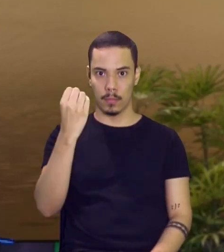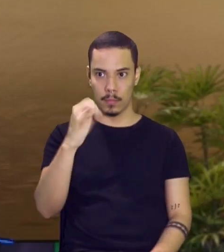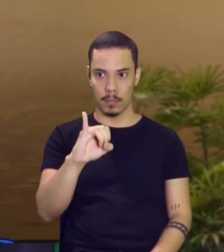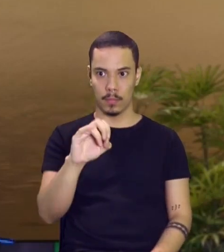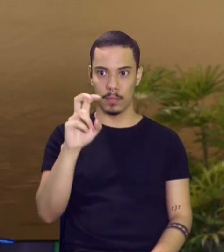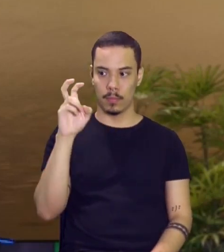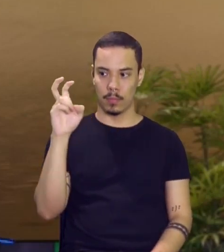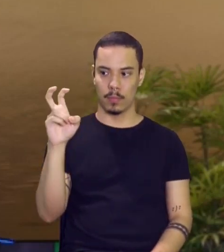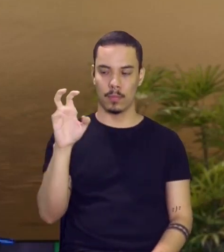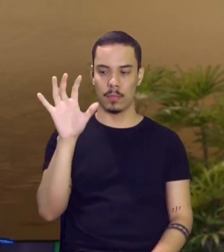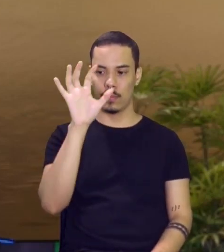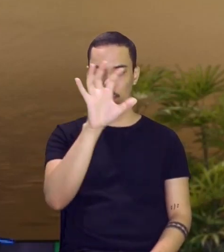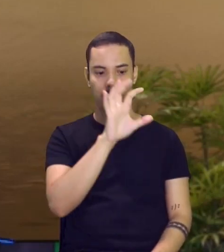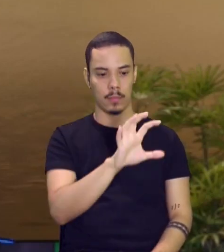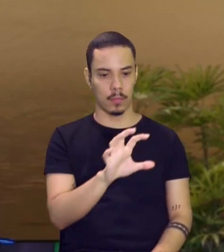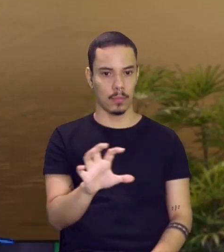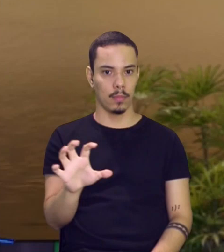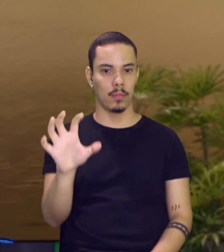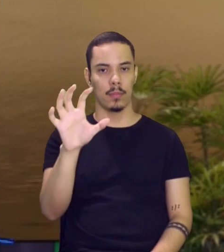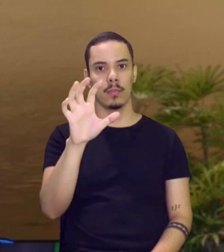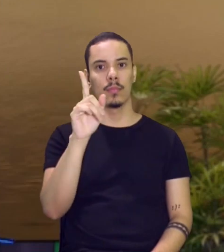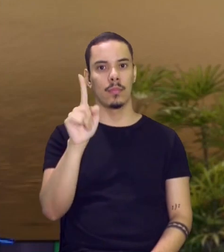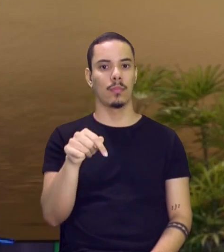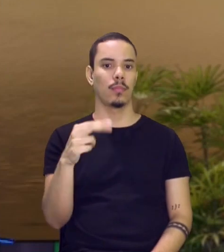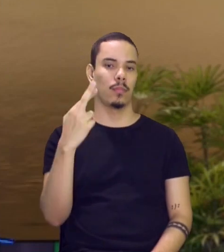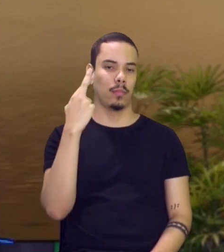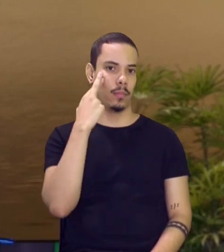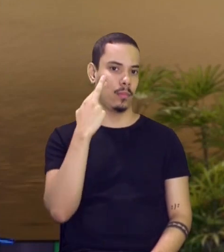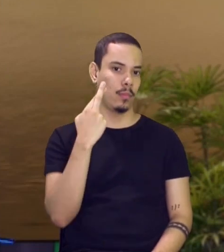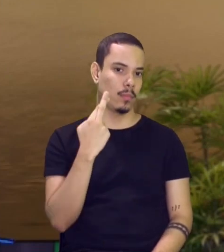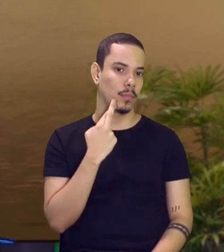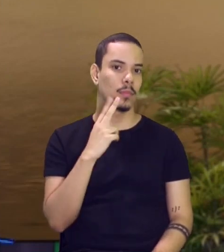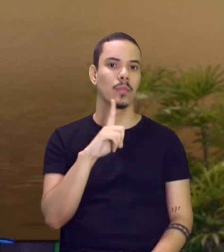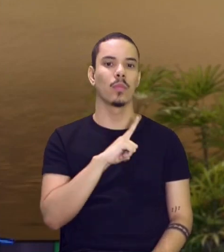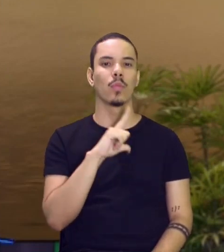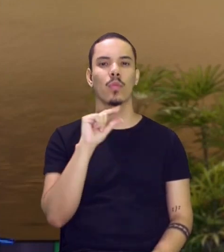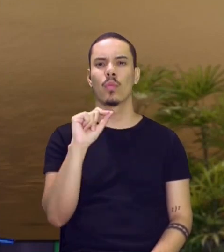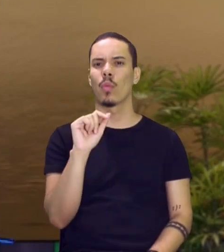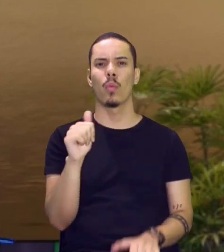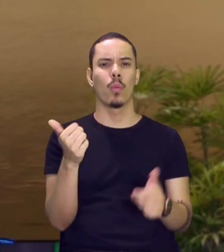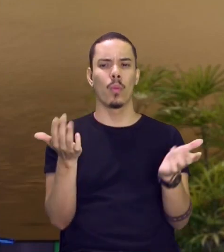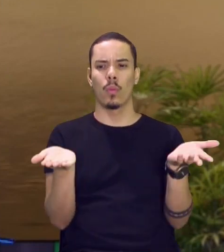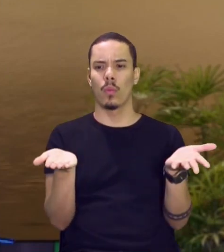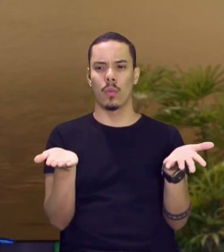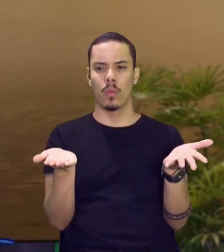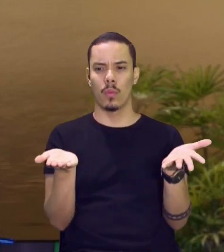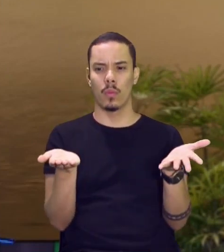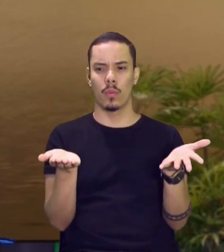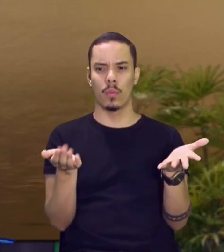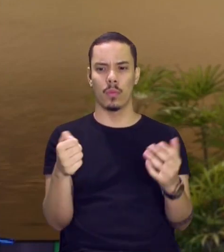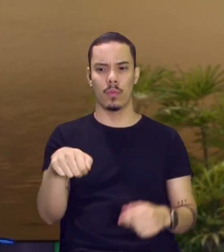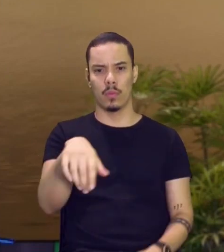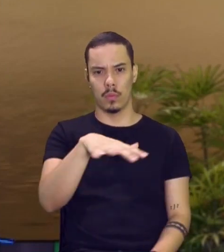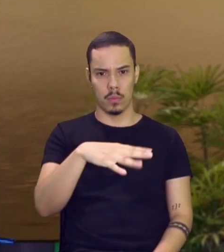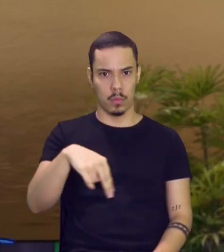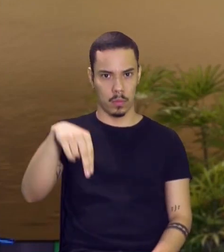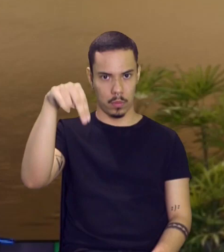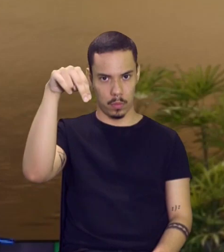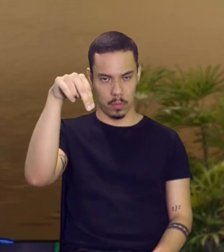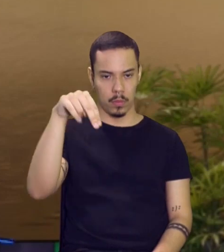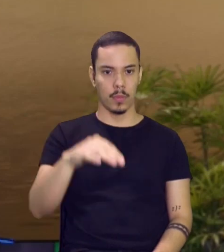5 regiões, Rondônia está localizada em qual? Região